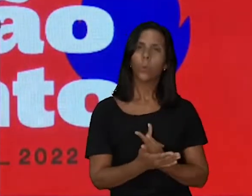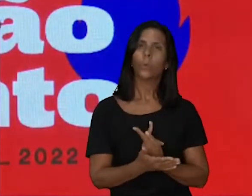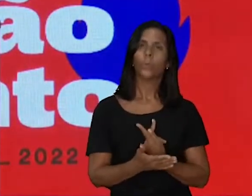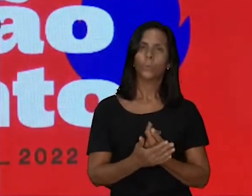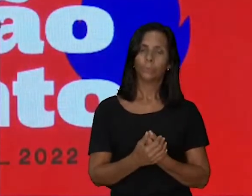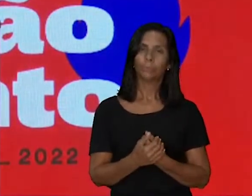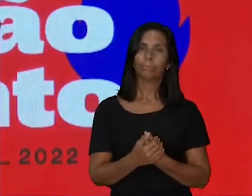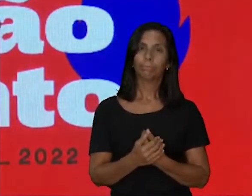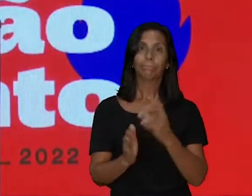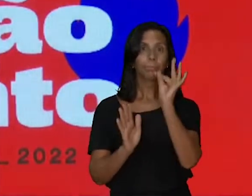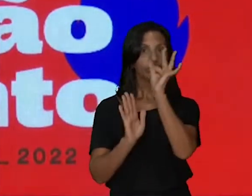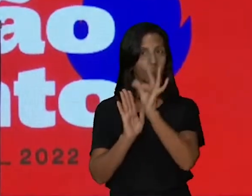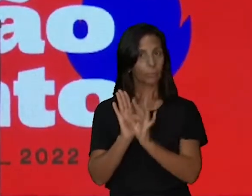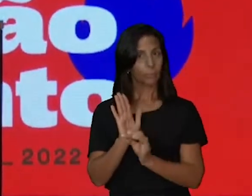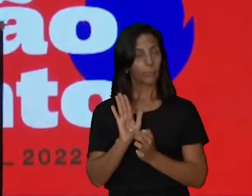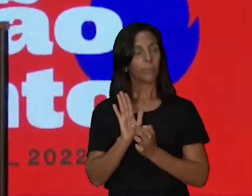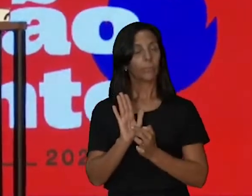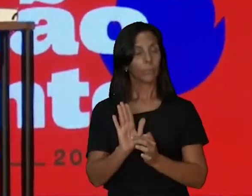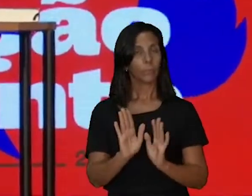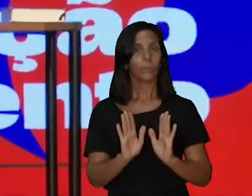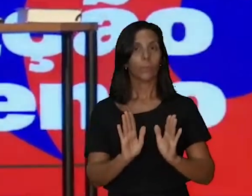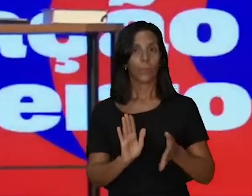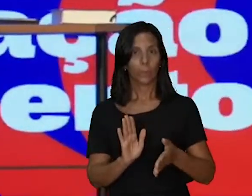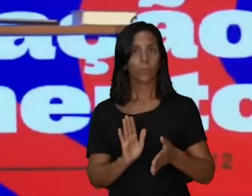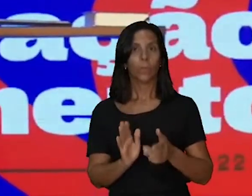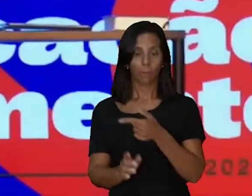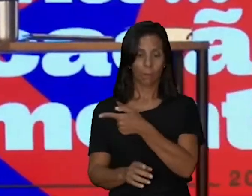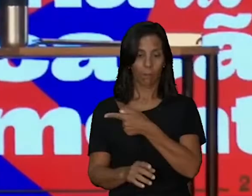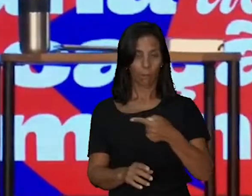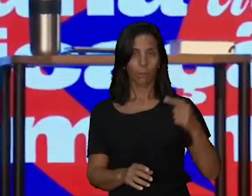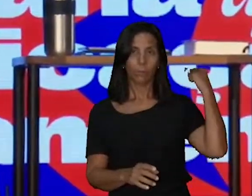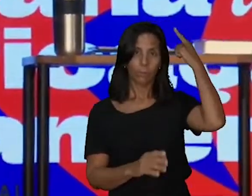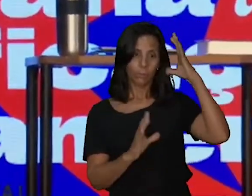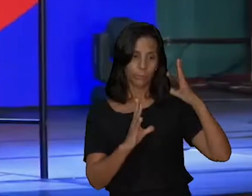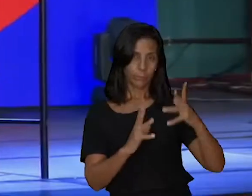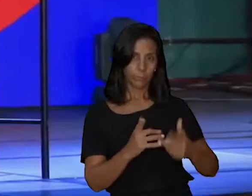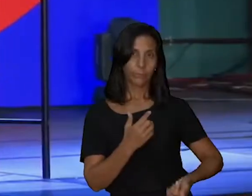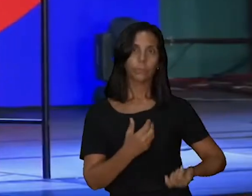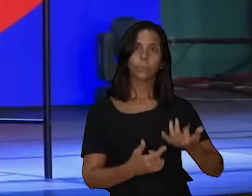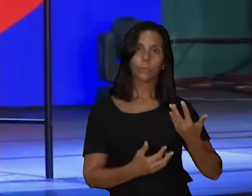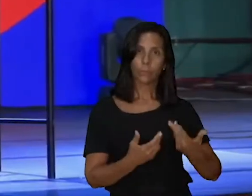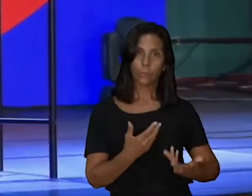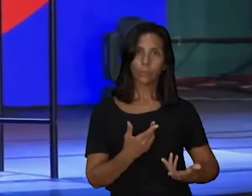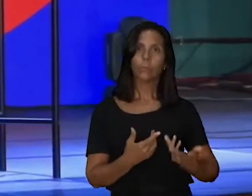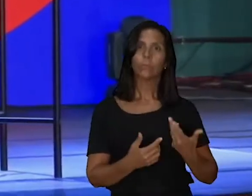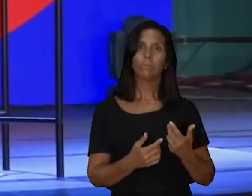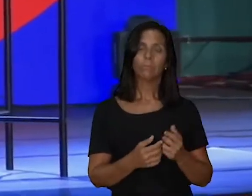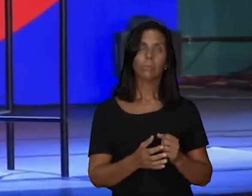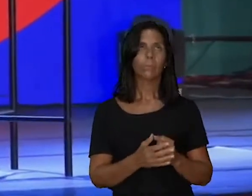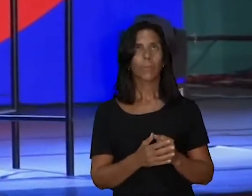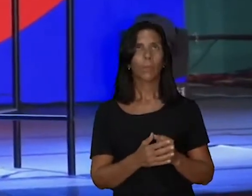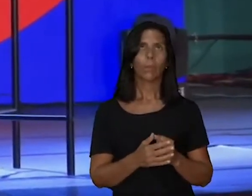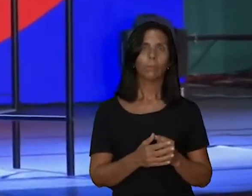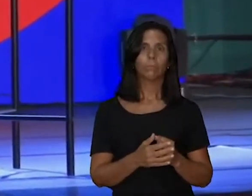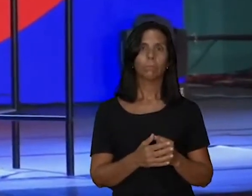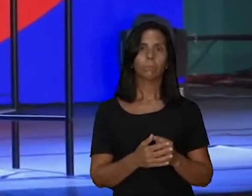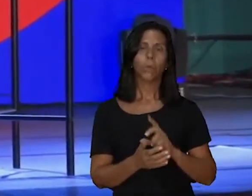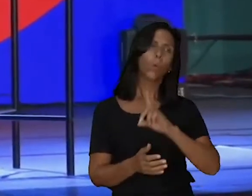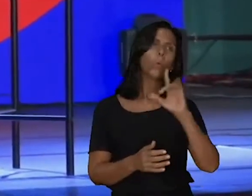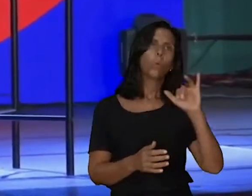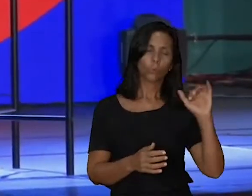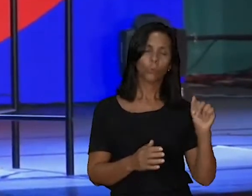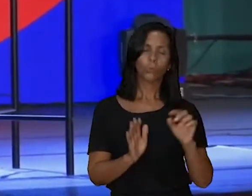Esse texto já foi citado aqui na própria Semana de Santificação, ou na fase dos voluntários, ou depois. A essa